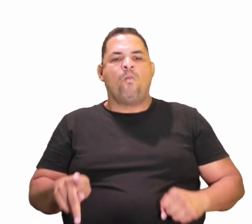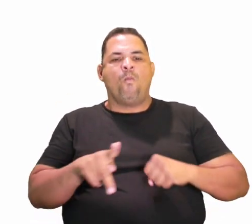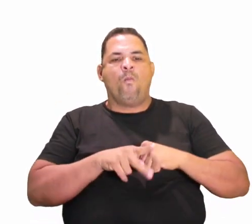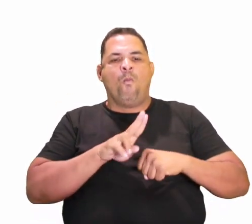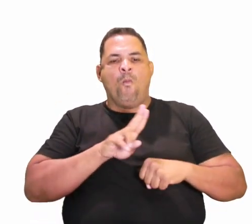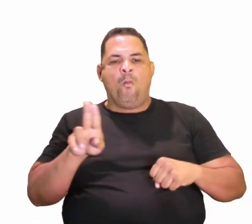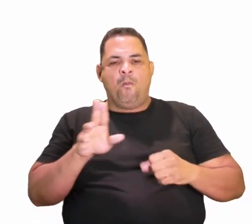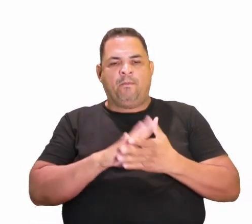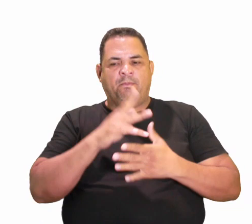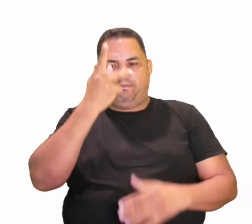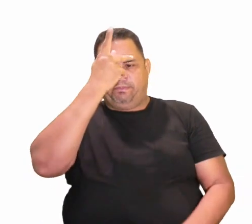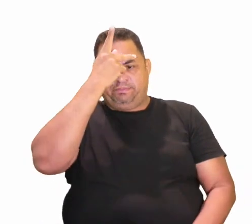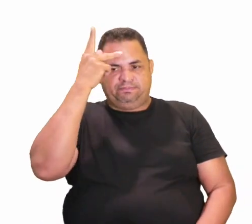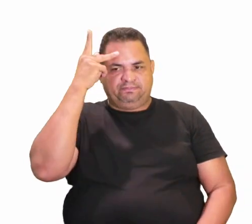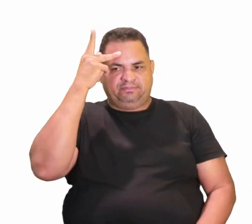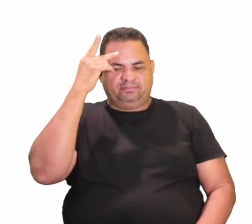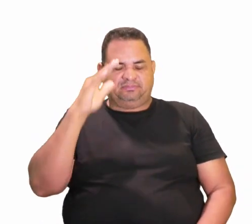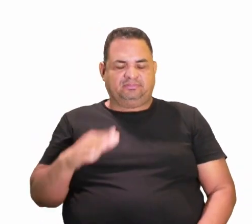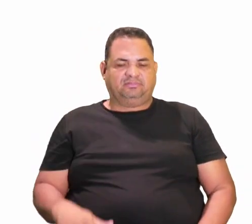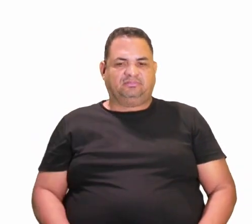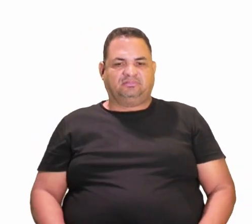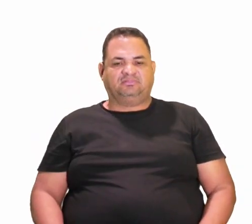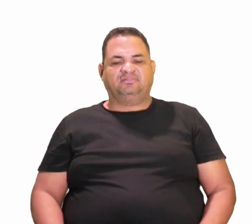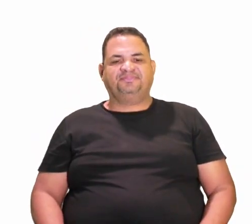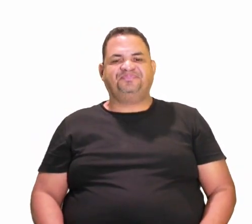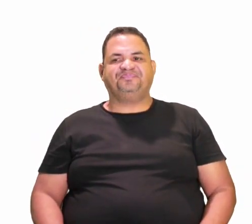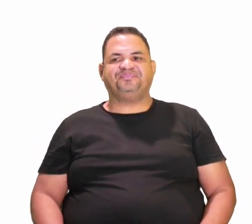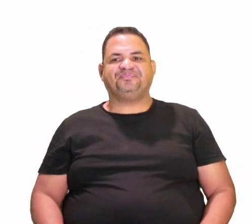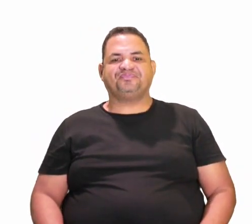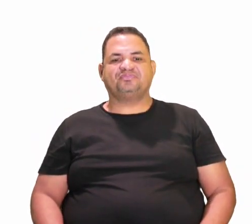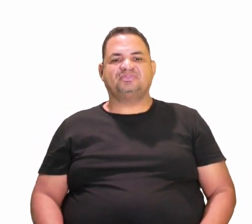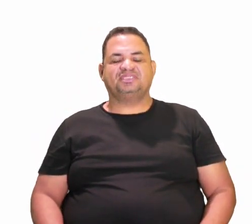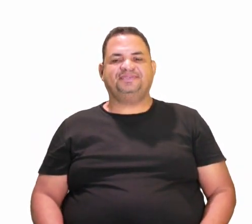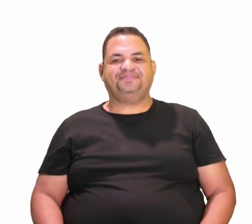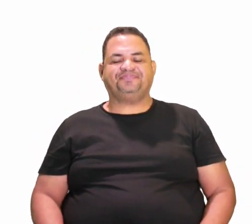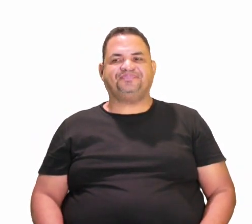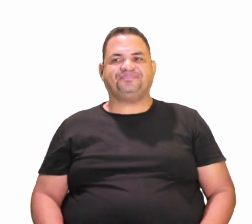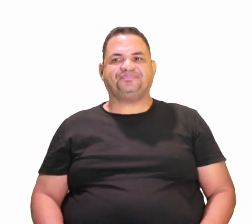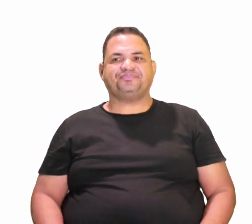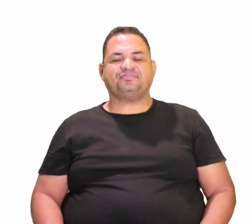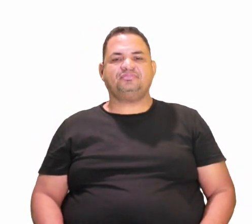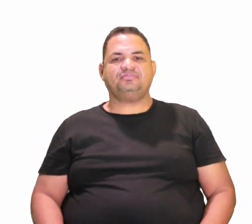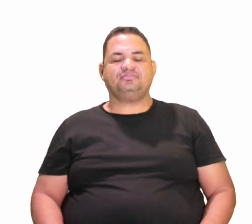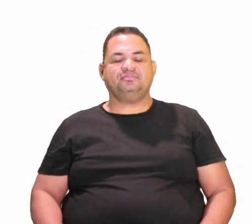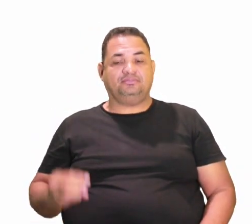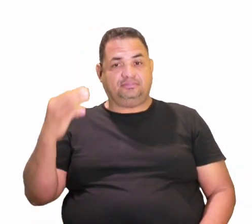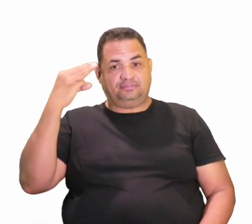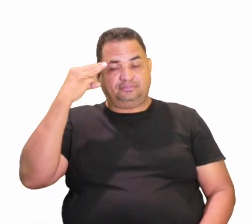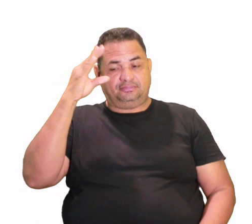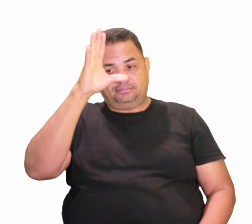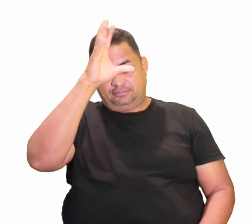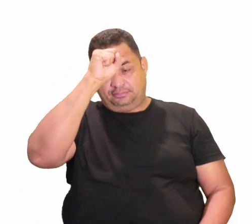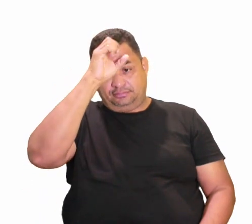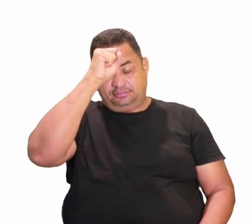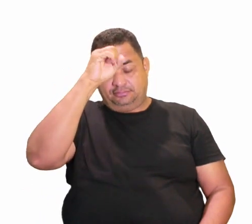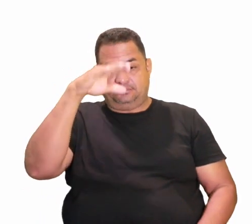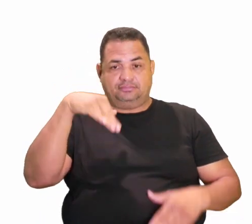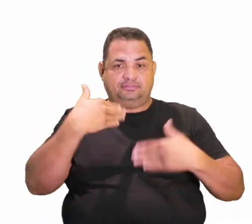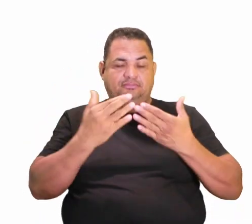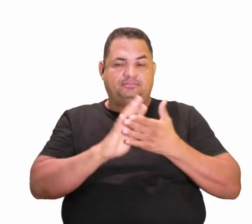pessoal. Tranquilo, eu posso fazer isso, tá? Então, coloque isso na memória. E a mesma coisa na